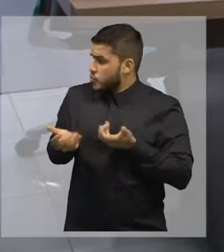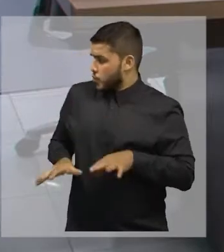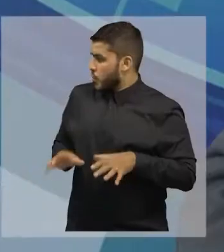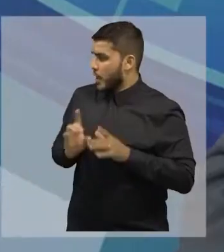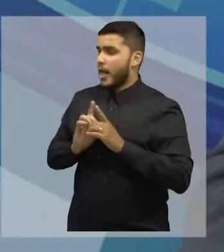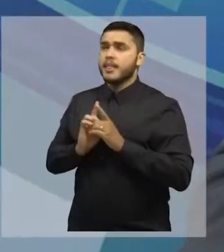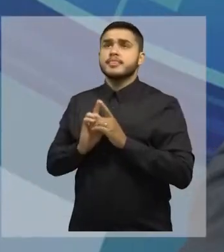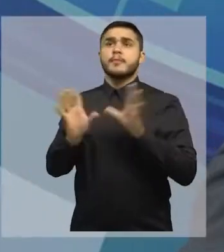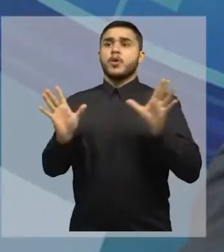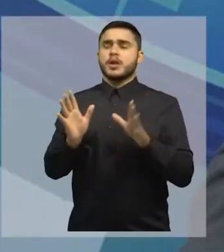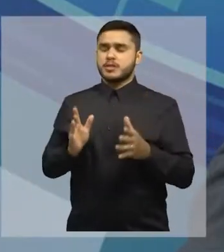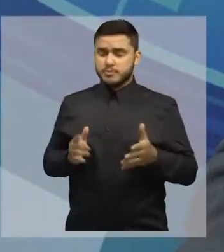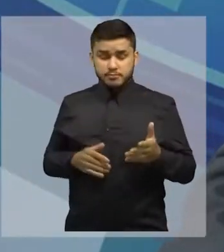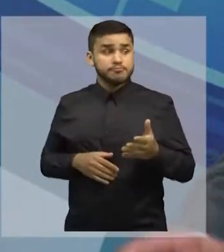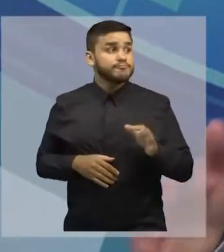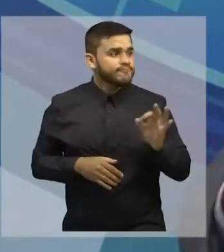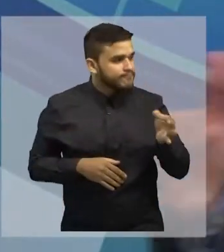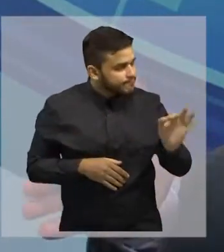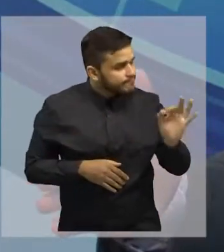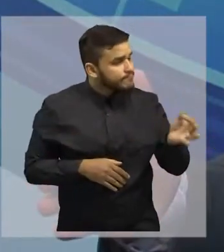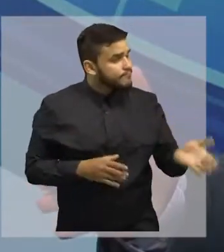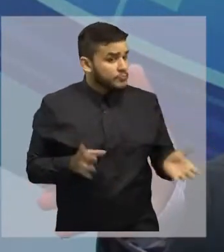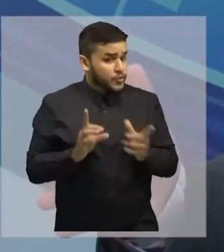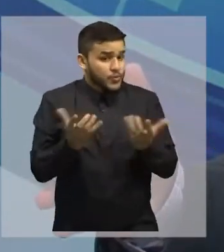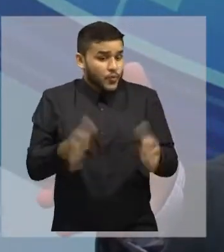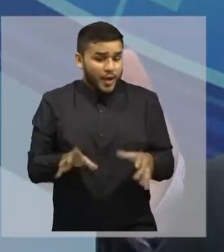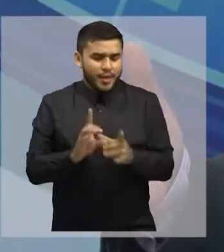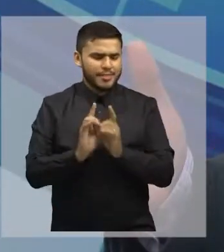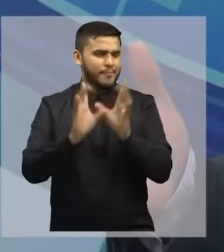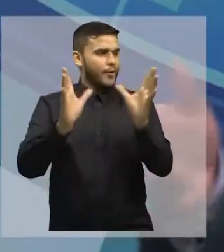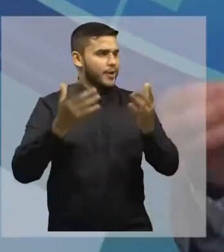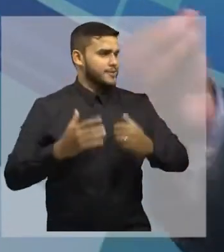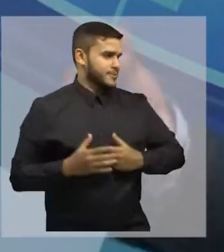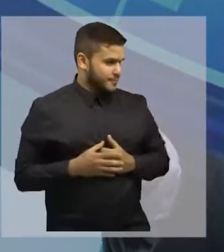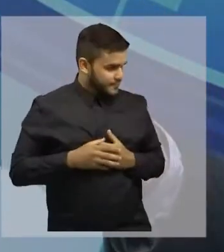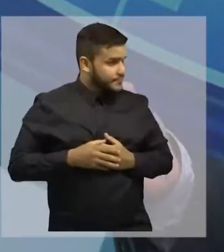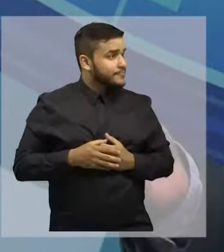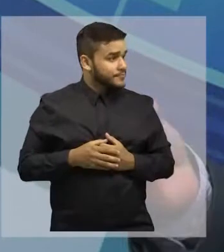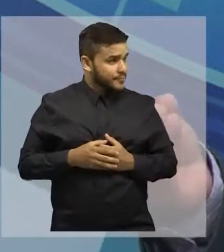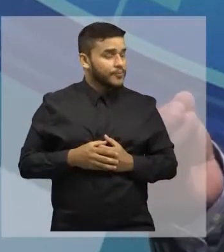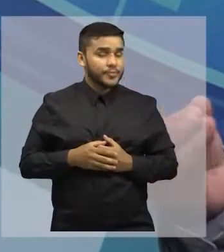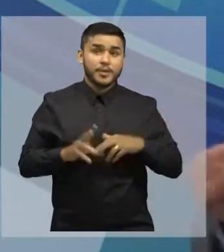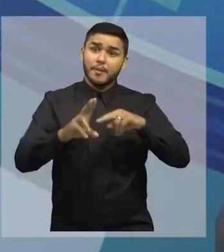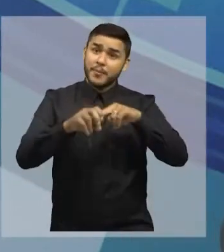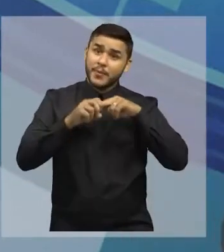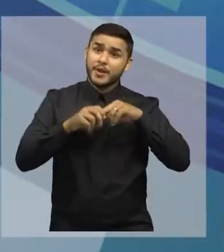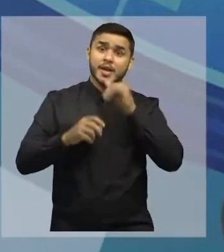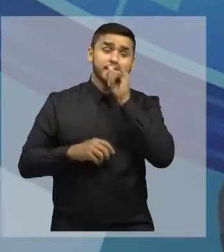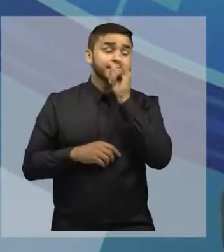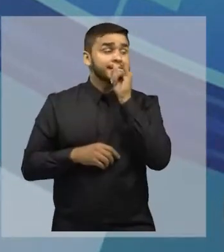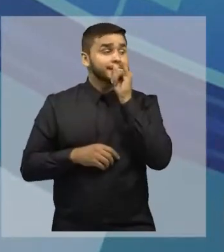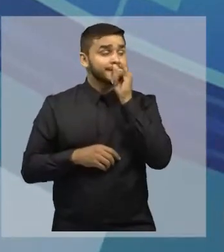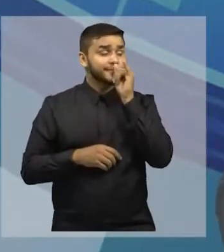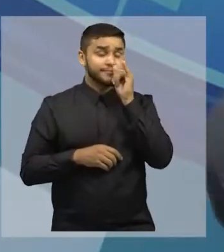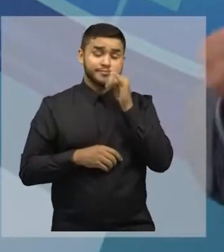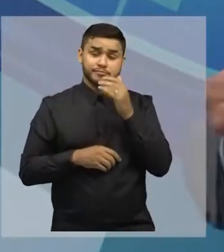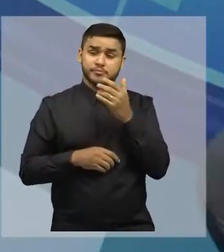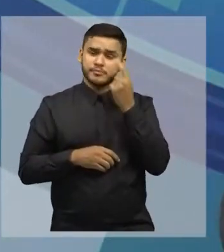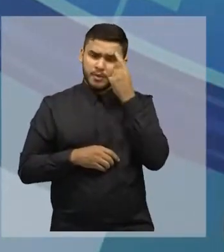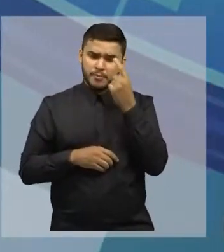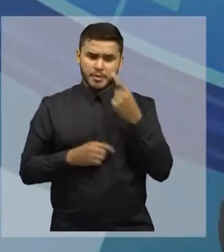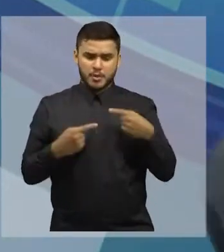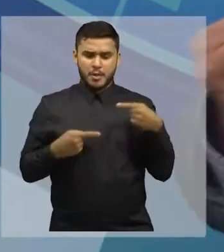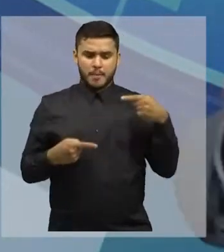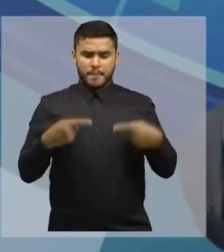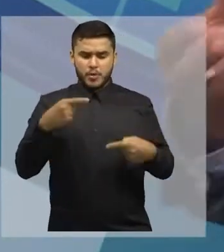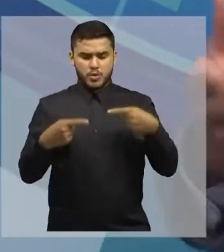está uma questão que é complicada na origem, né? que é a essência da política. Quer dizer, o entrar na